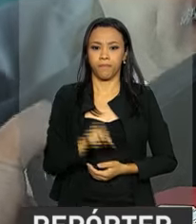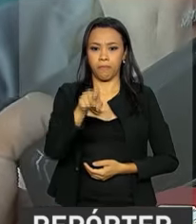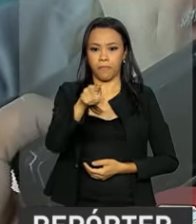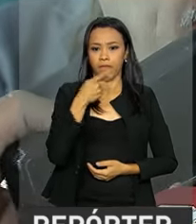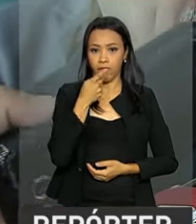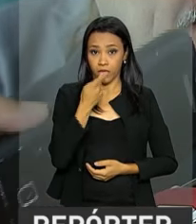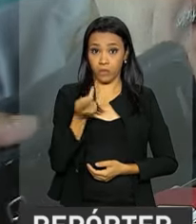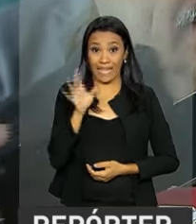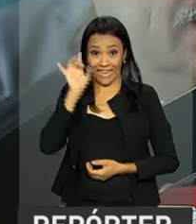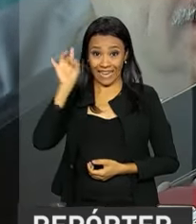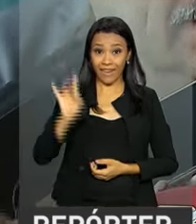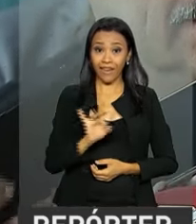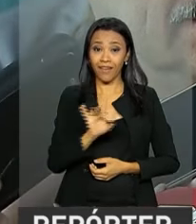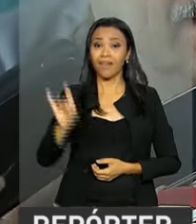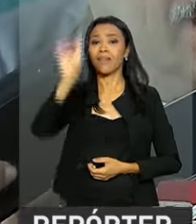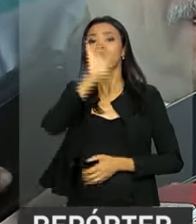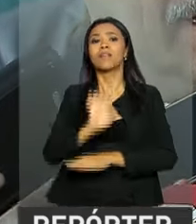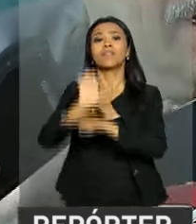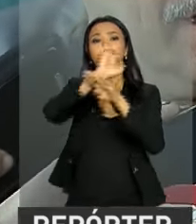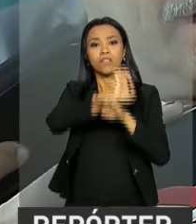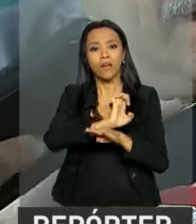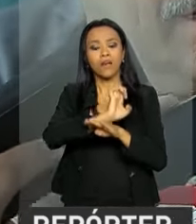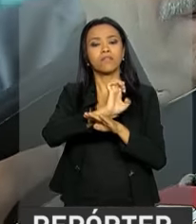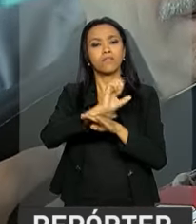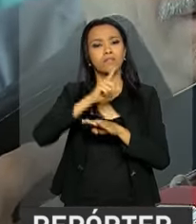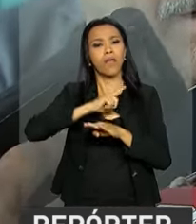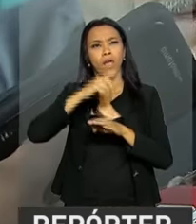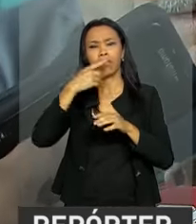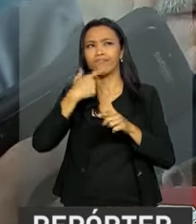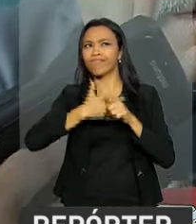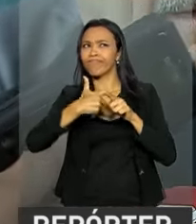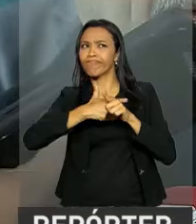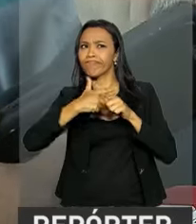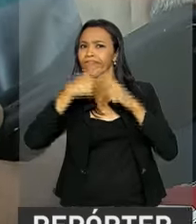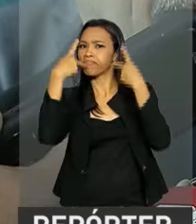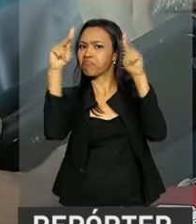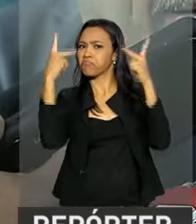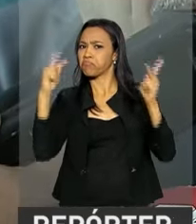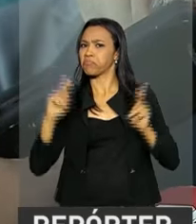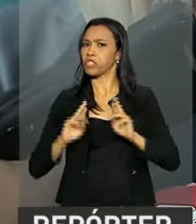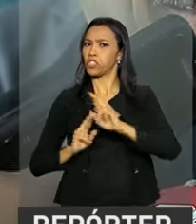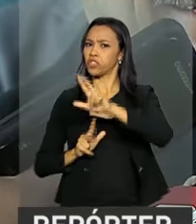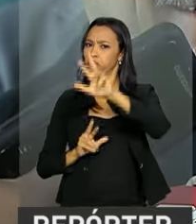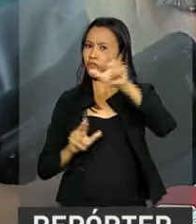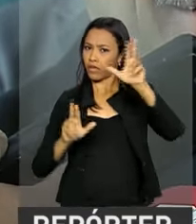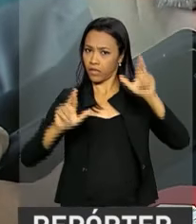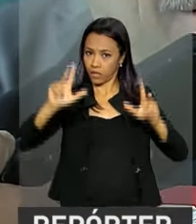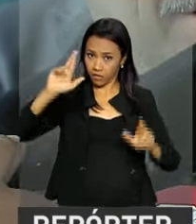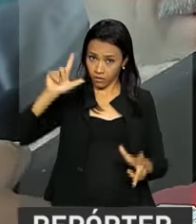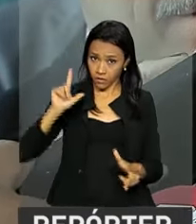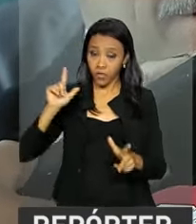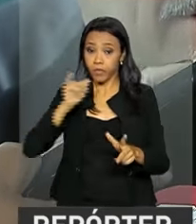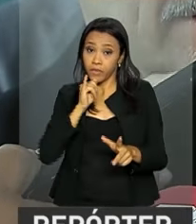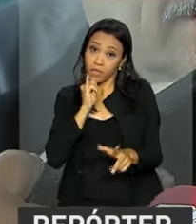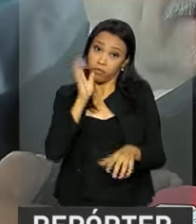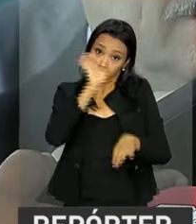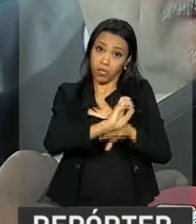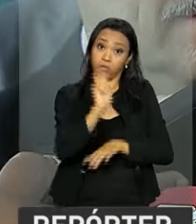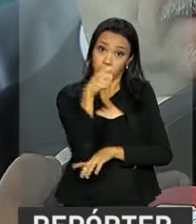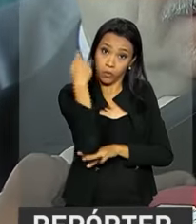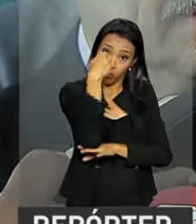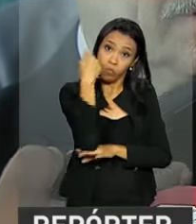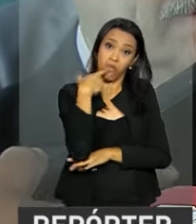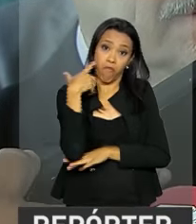Cada estado tem uma situação diferente, né? No caso do Rio Grande do Sul, nós